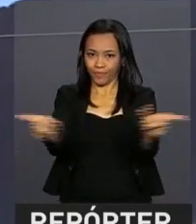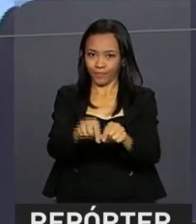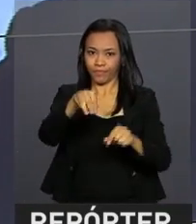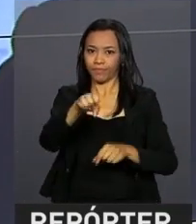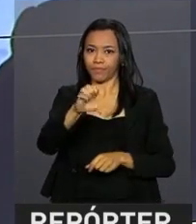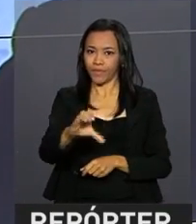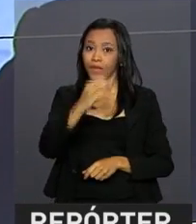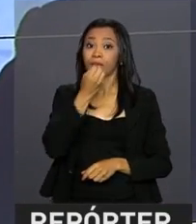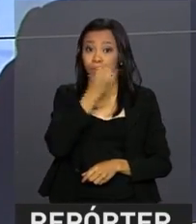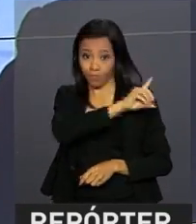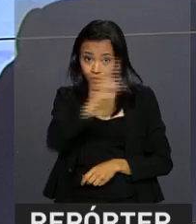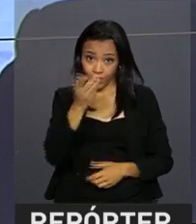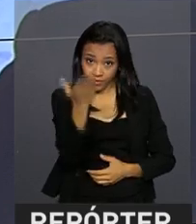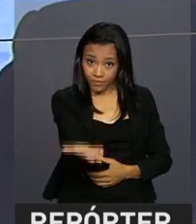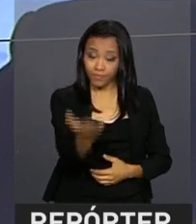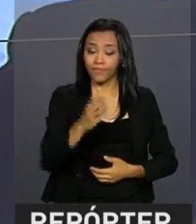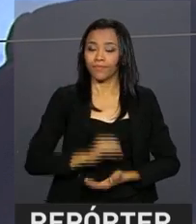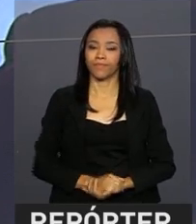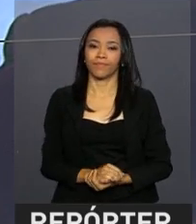Pedro, bom dia para você.